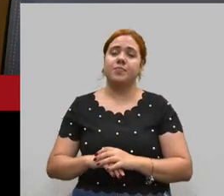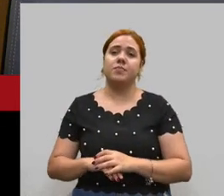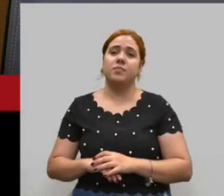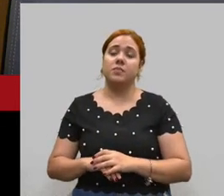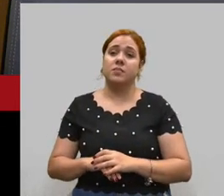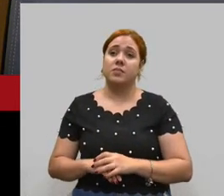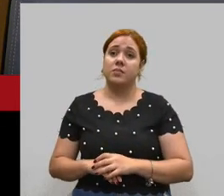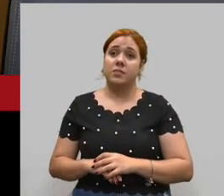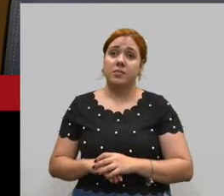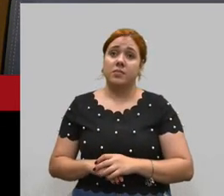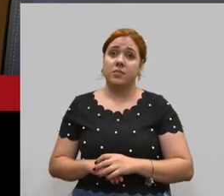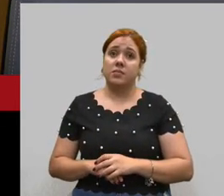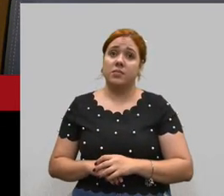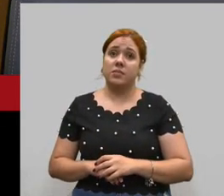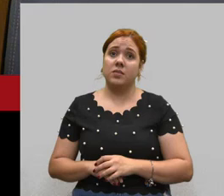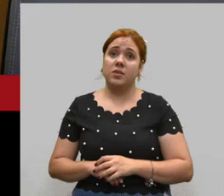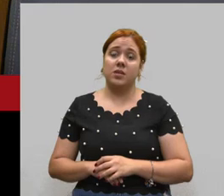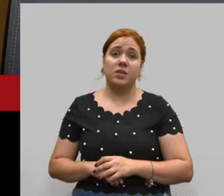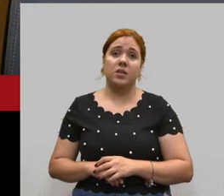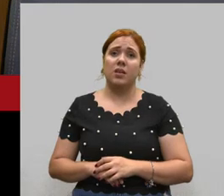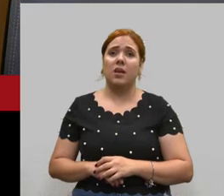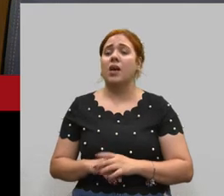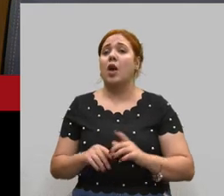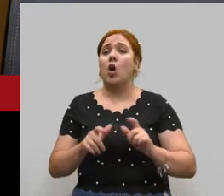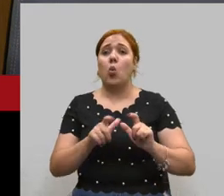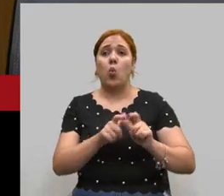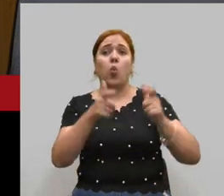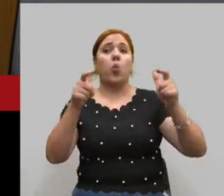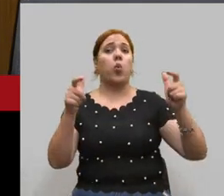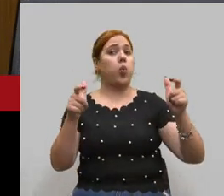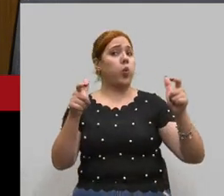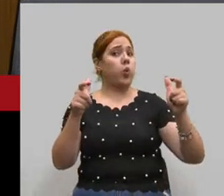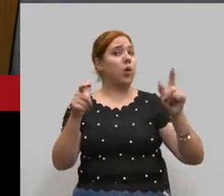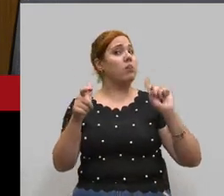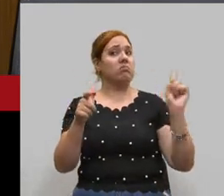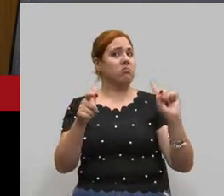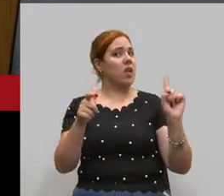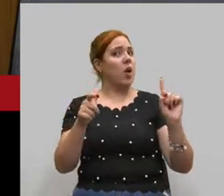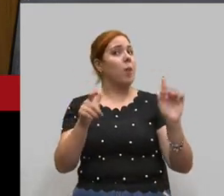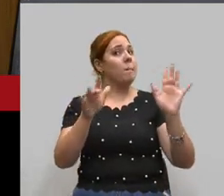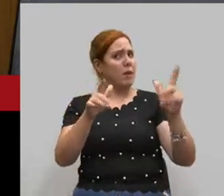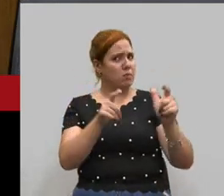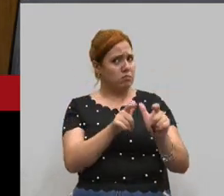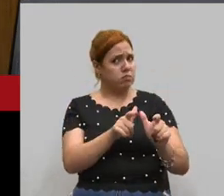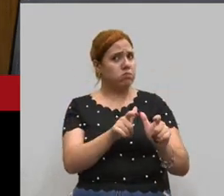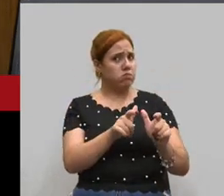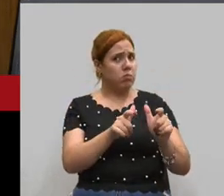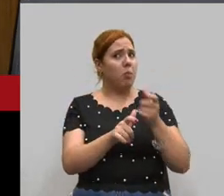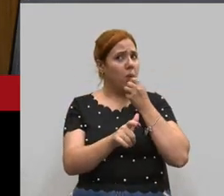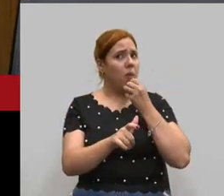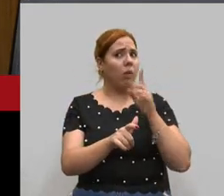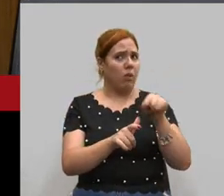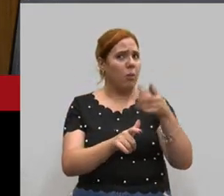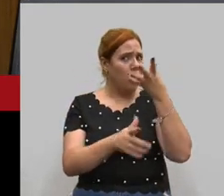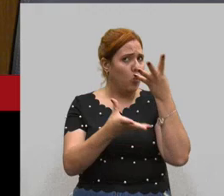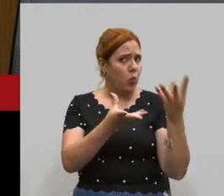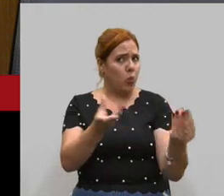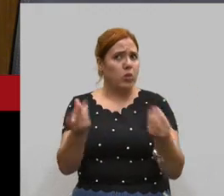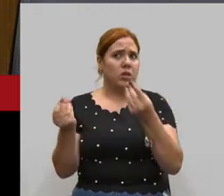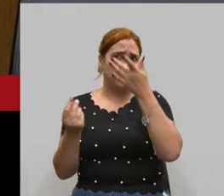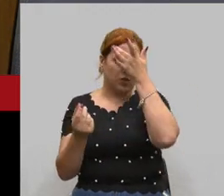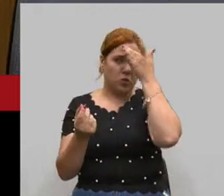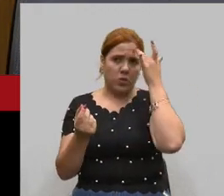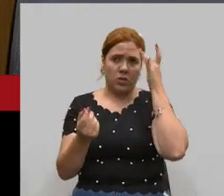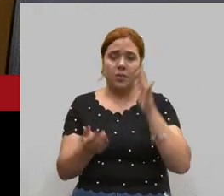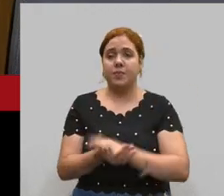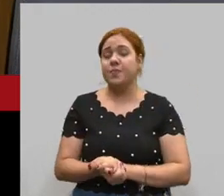falar verdade não são não não é a maioria mas é um número bem considerável né e pessoas que me relatam que